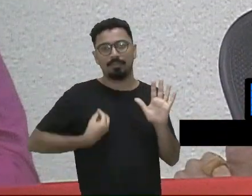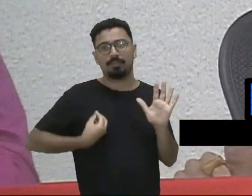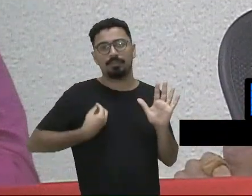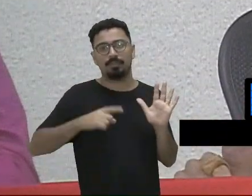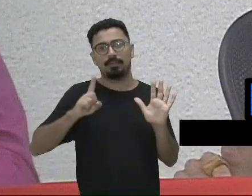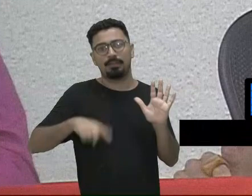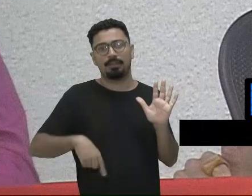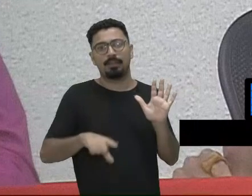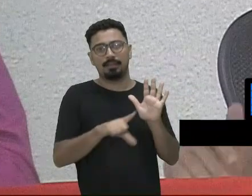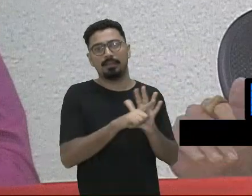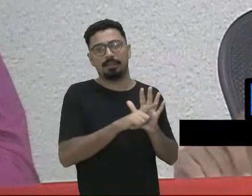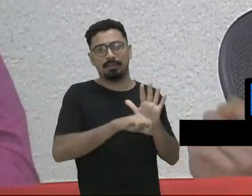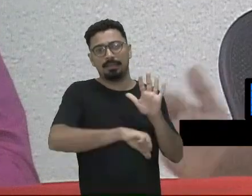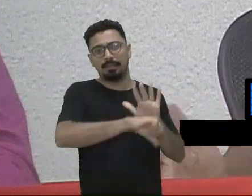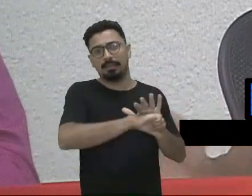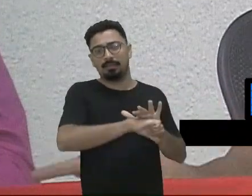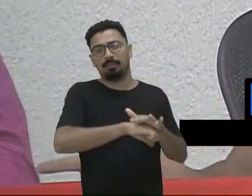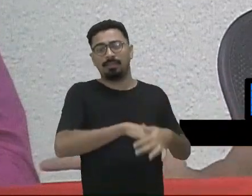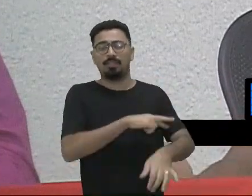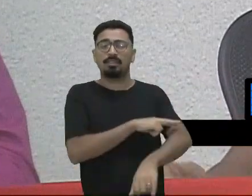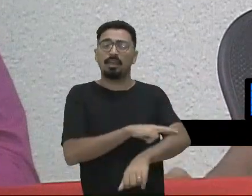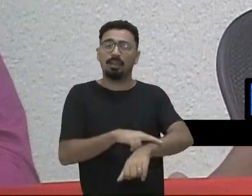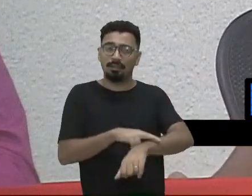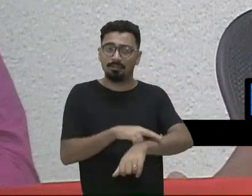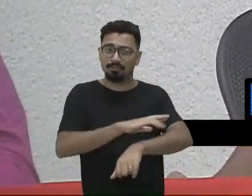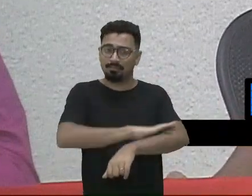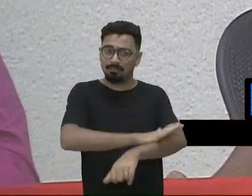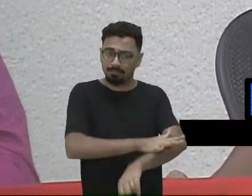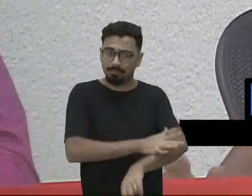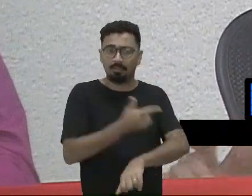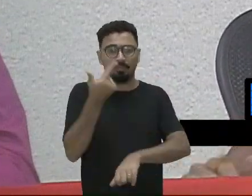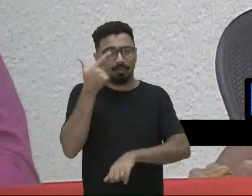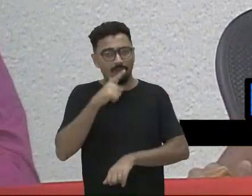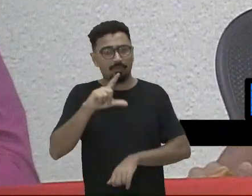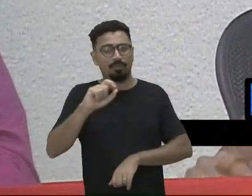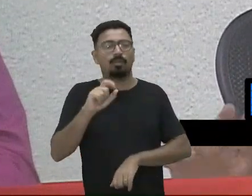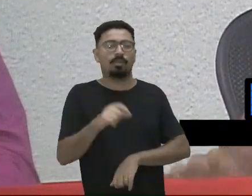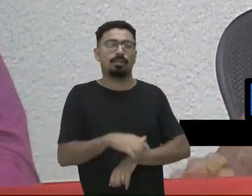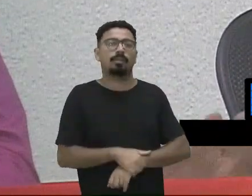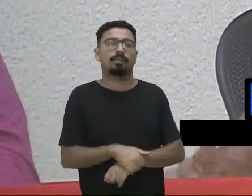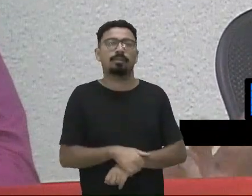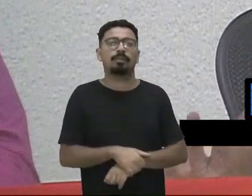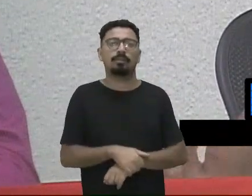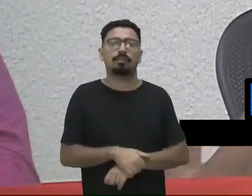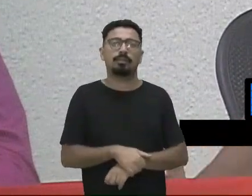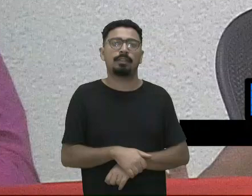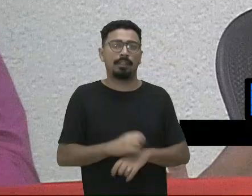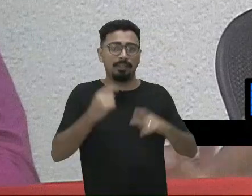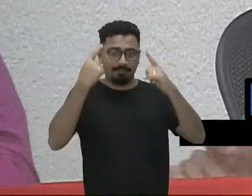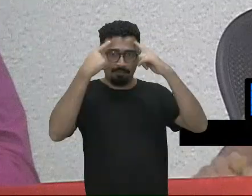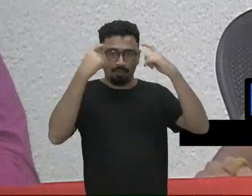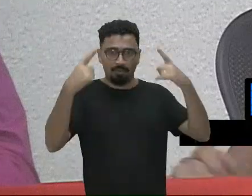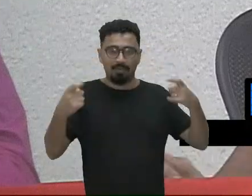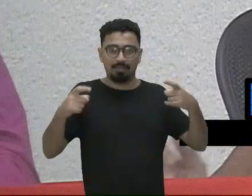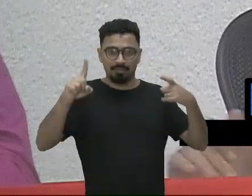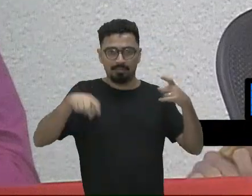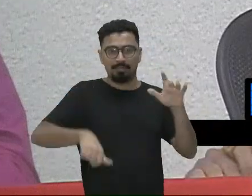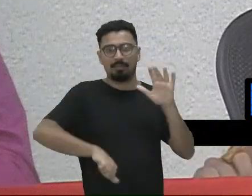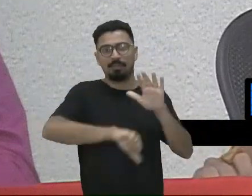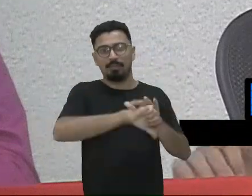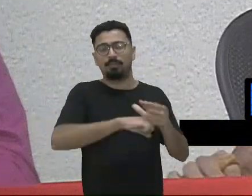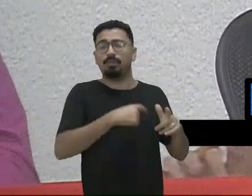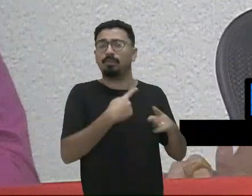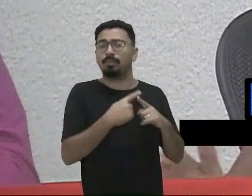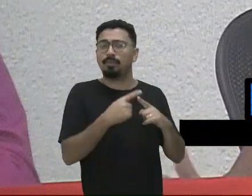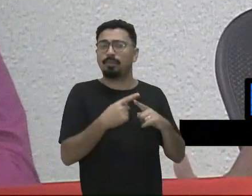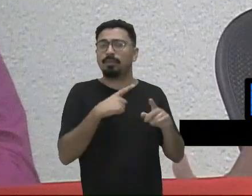dos Crimes Raciais, para daí sim se poder dizer, olha, violentar pessoas LGBT é crime. Porque se